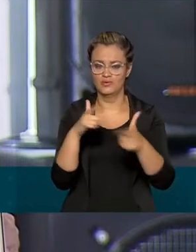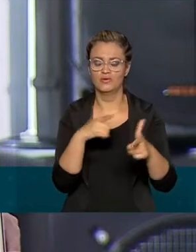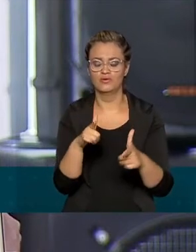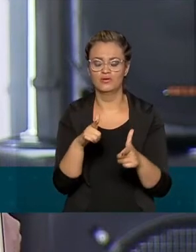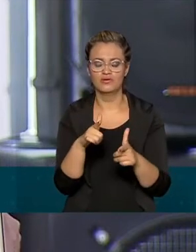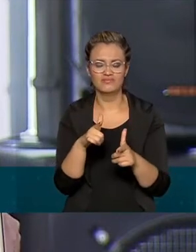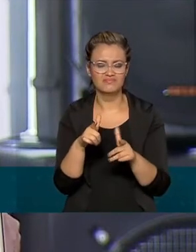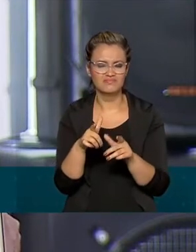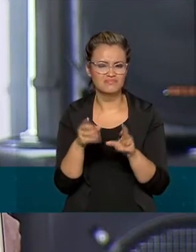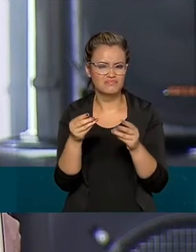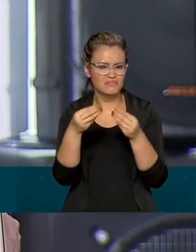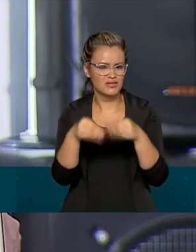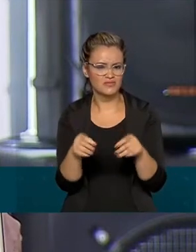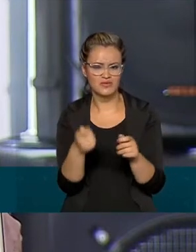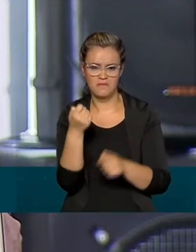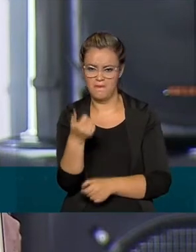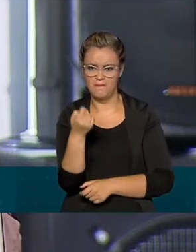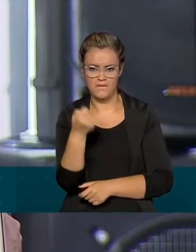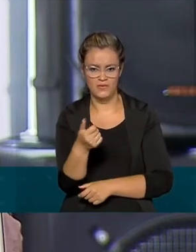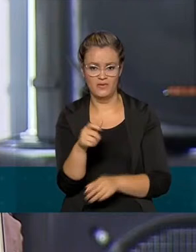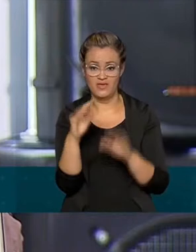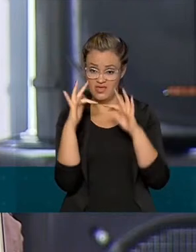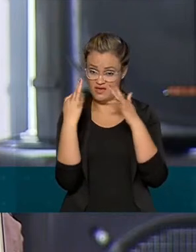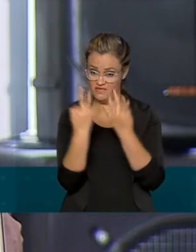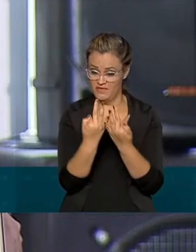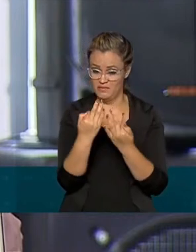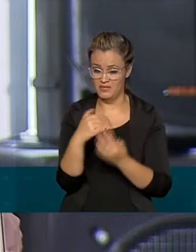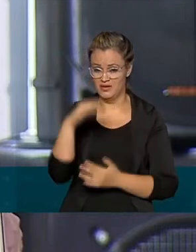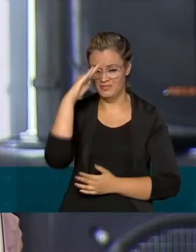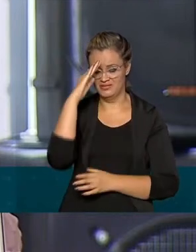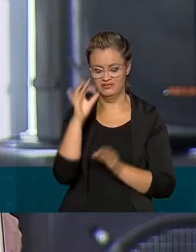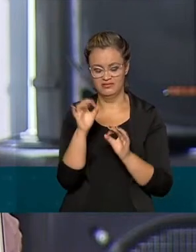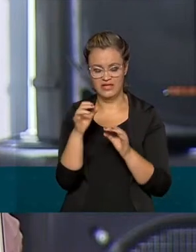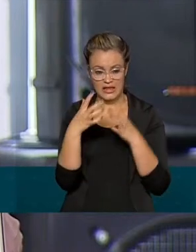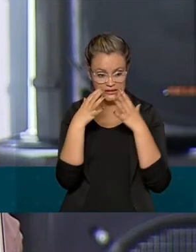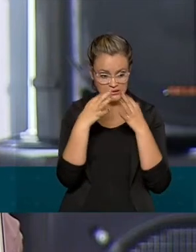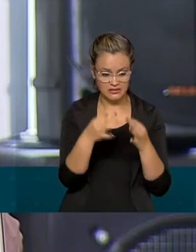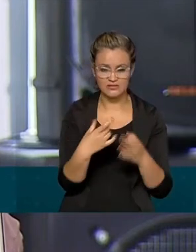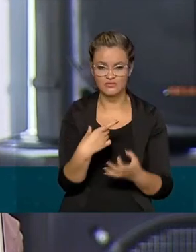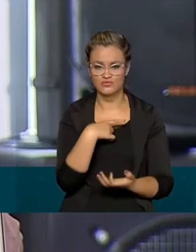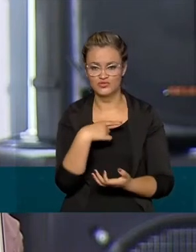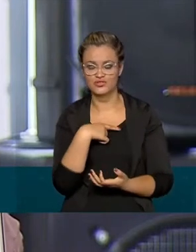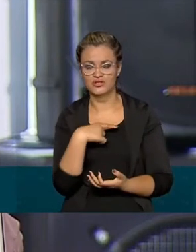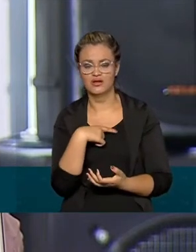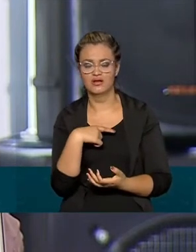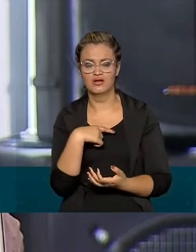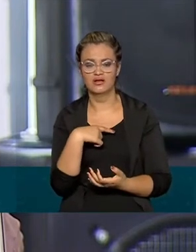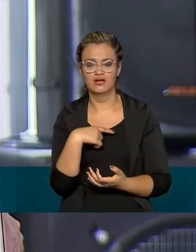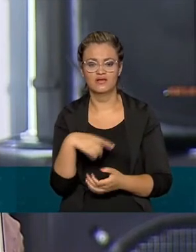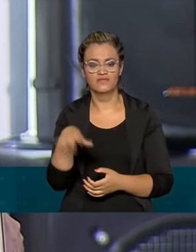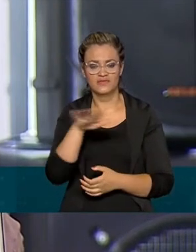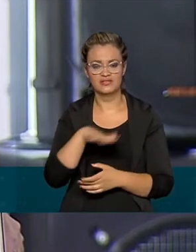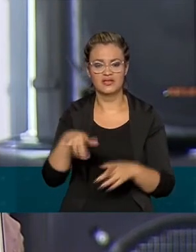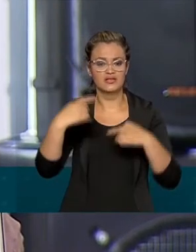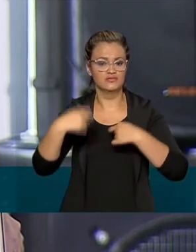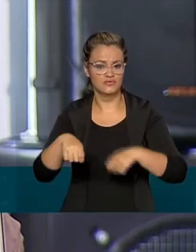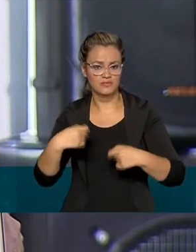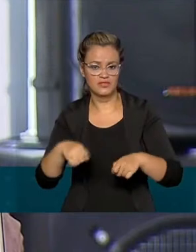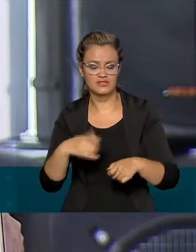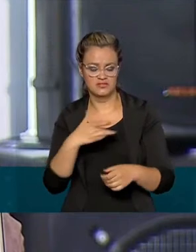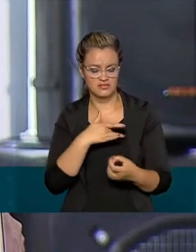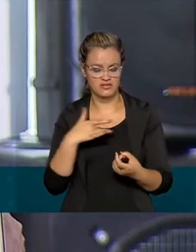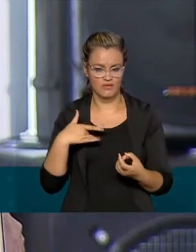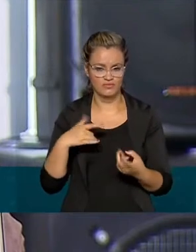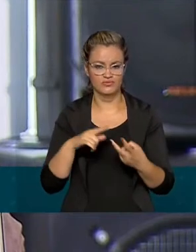os mínimos, além de se manter a família militar bem assistida e atendida em suas necessidades de